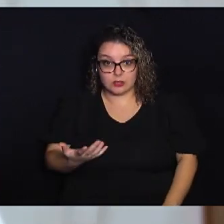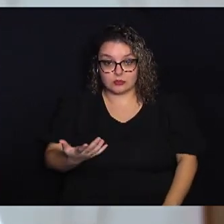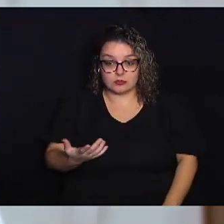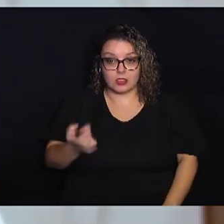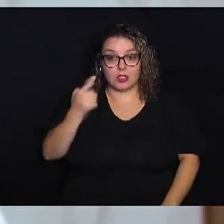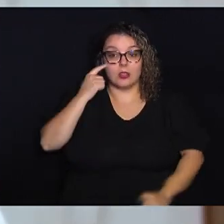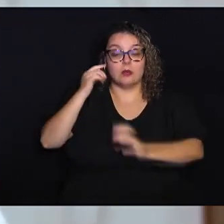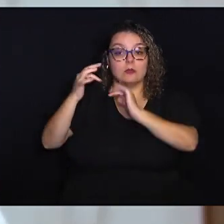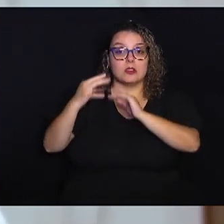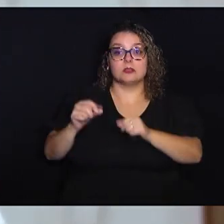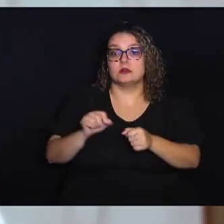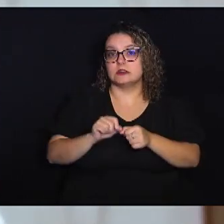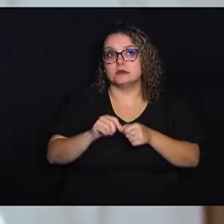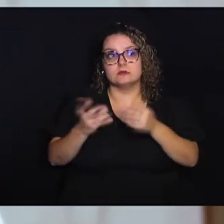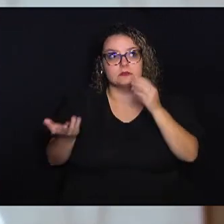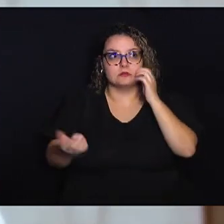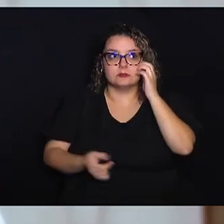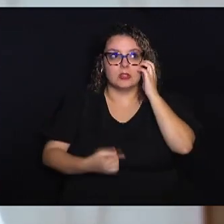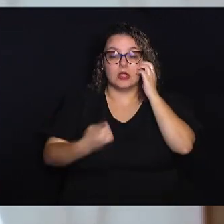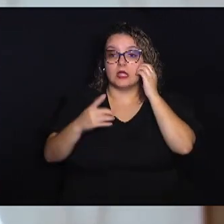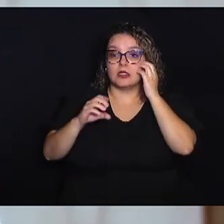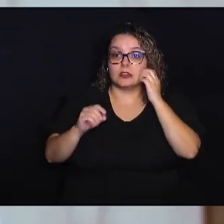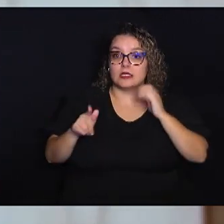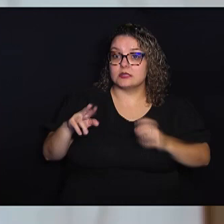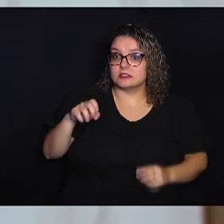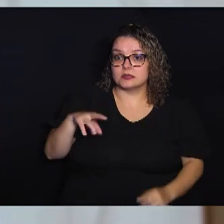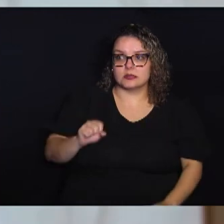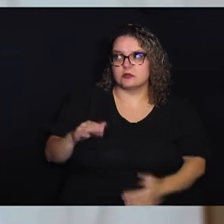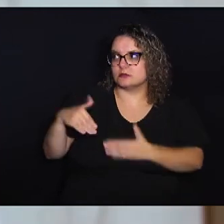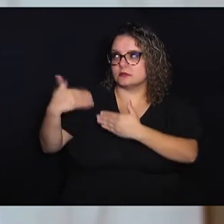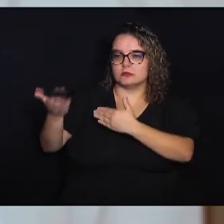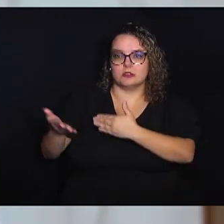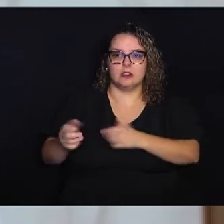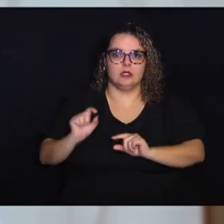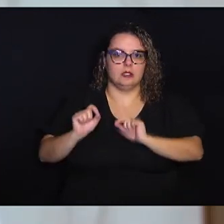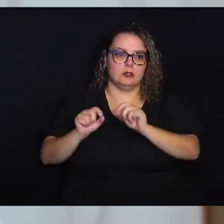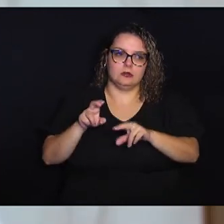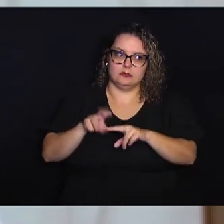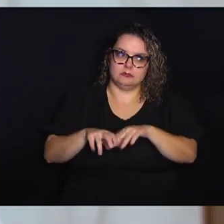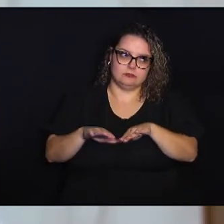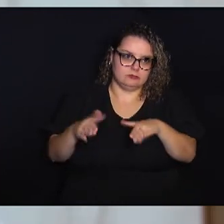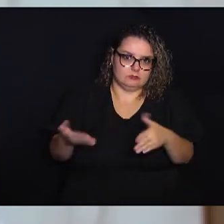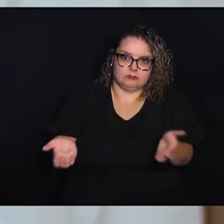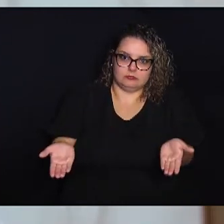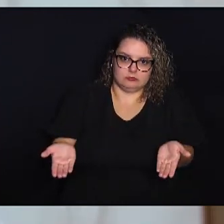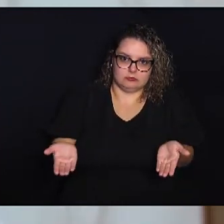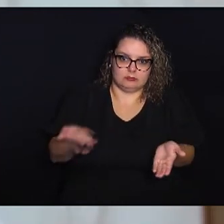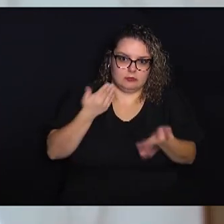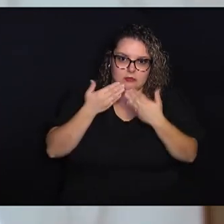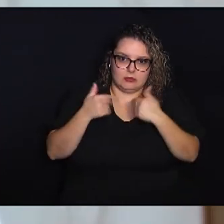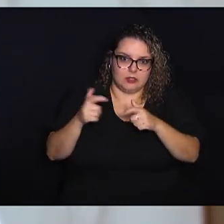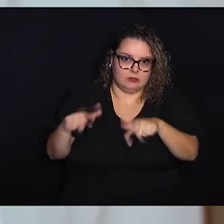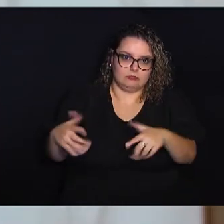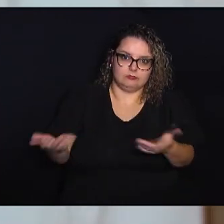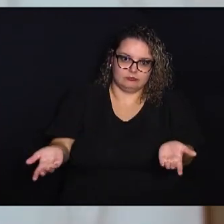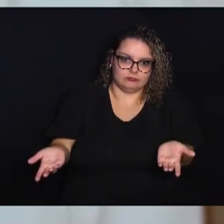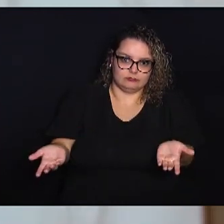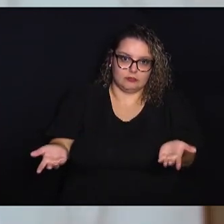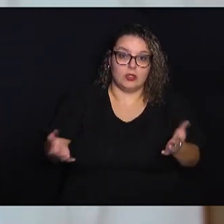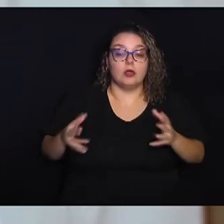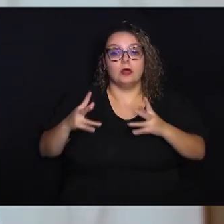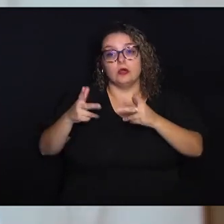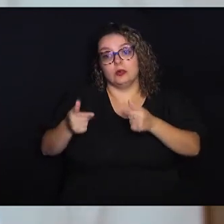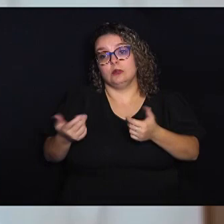que está fazendo 10 graus do lado de fora. Quem que vai sentar ali nas mesas para jantar naquele local? Todo mundo